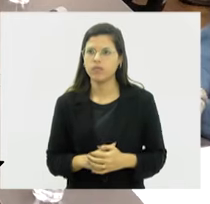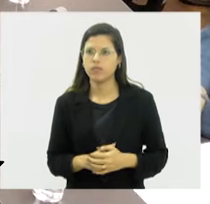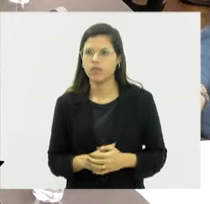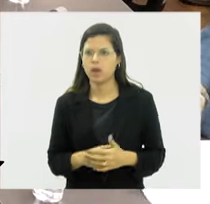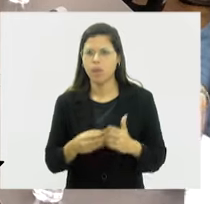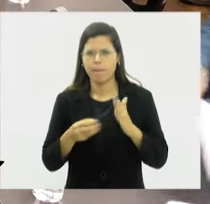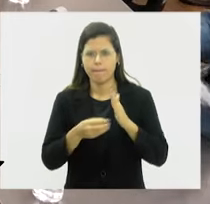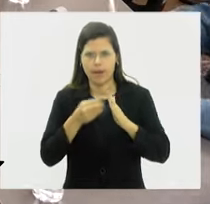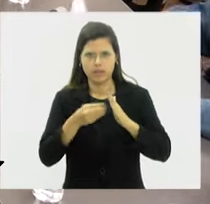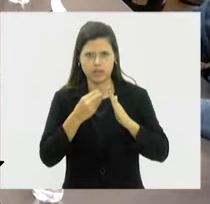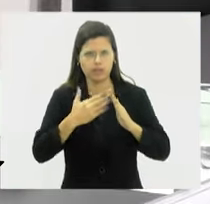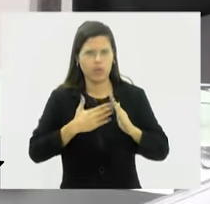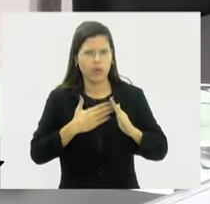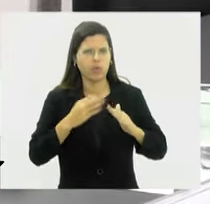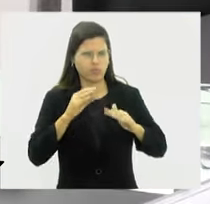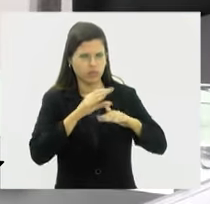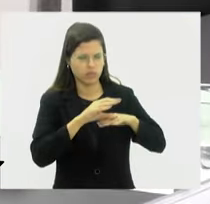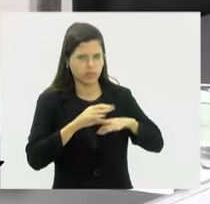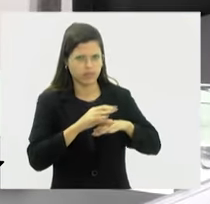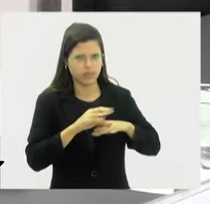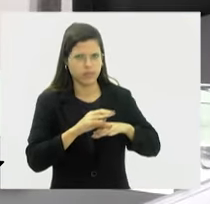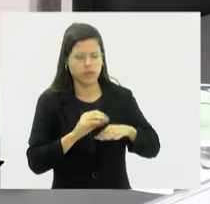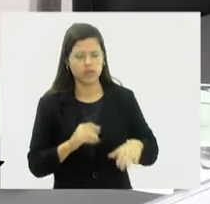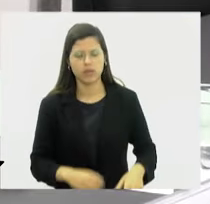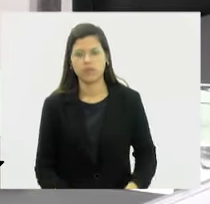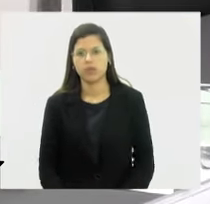meu pela inconstitucionalidade.